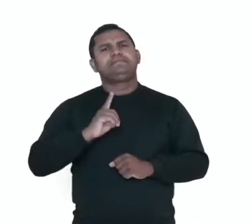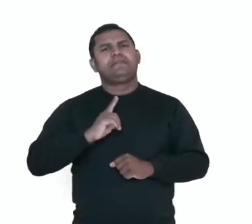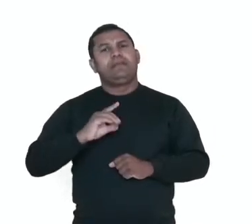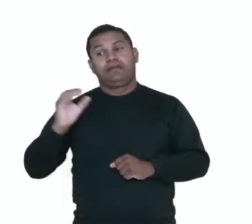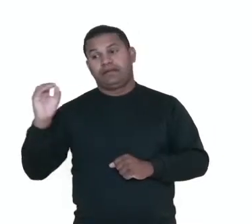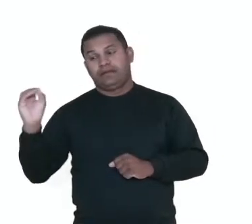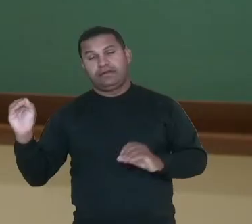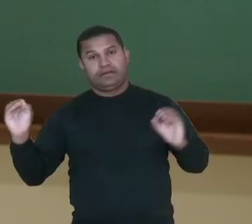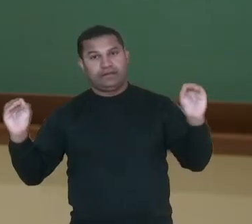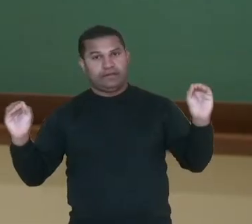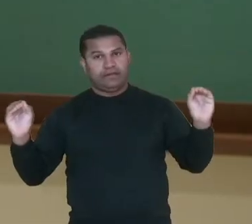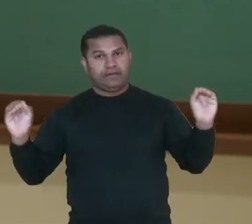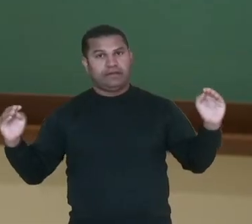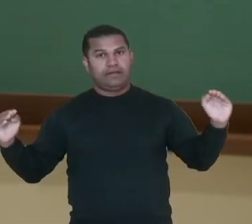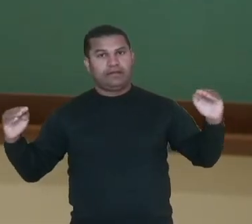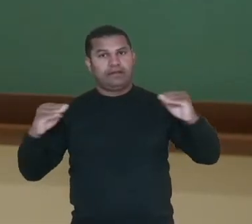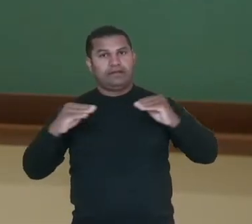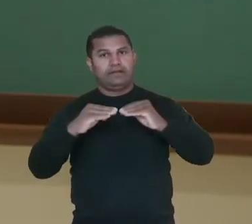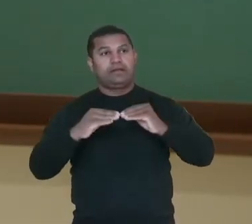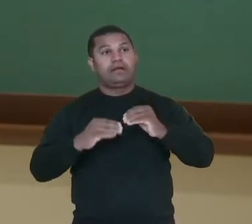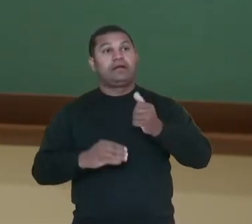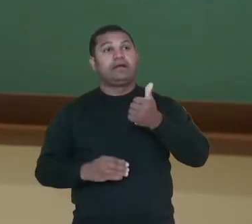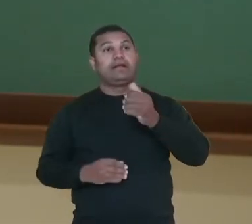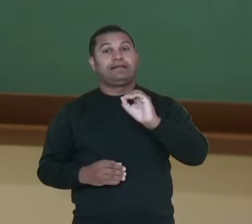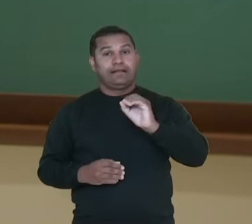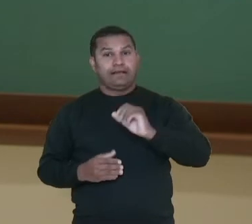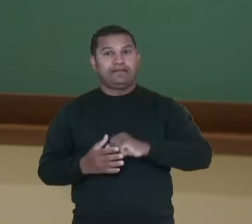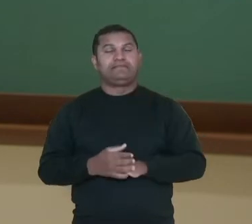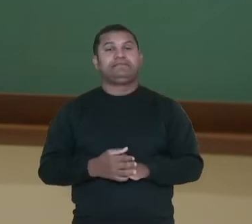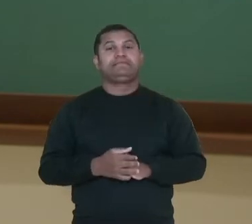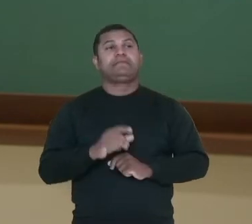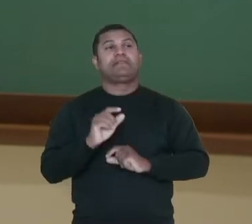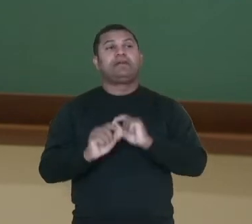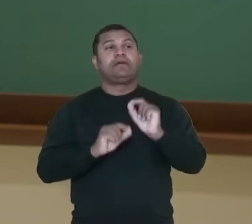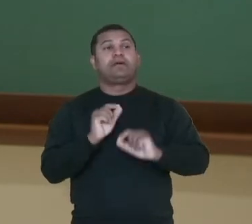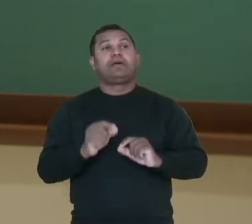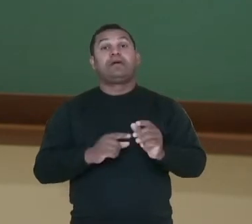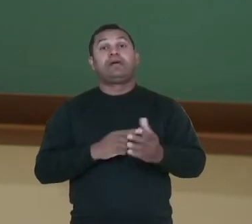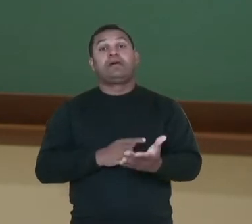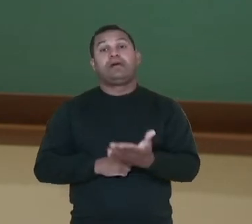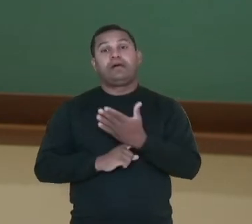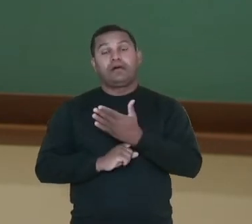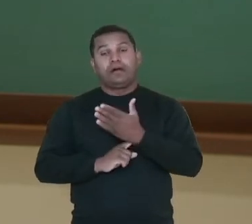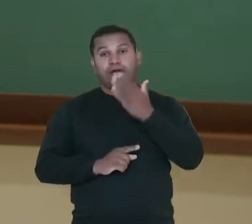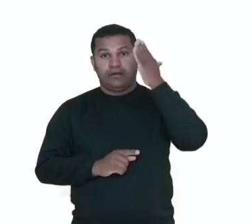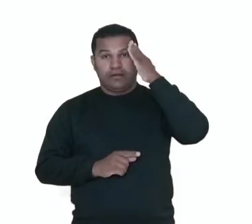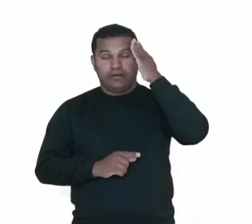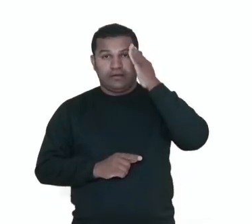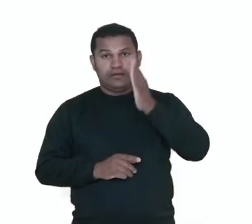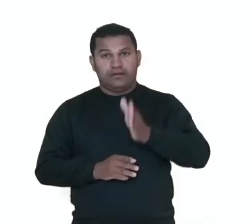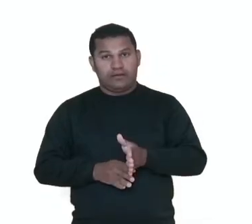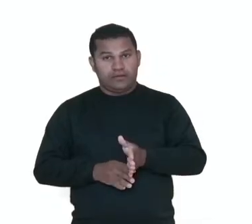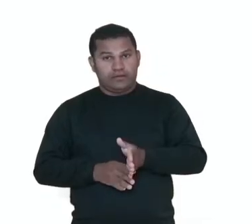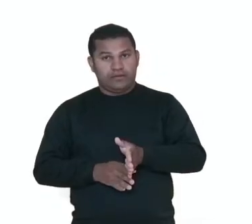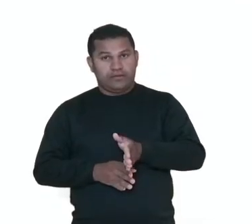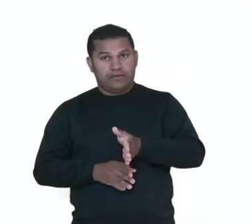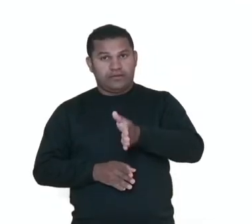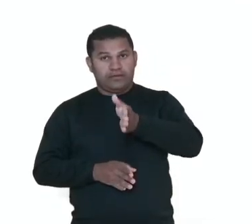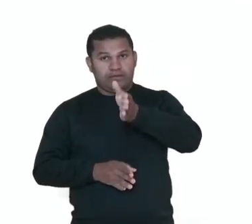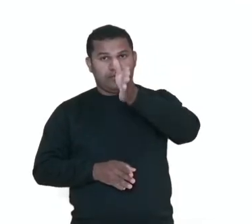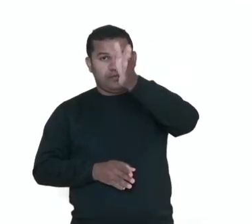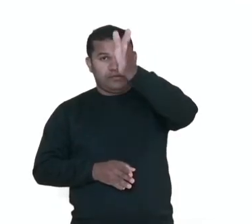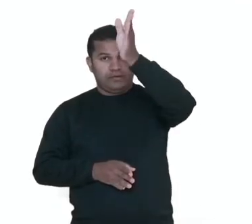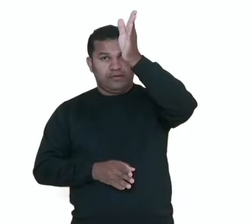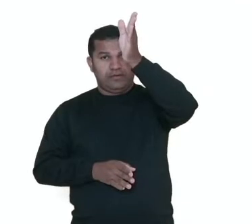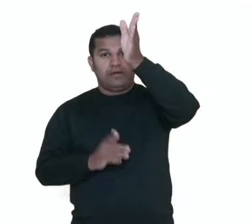lados, ok? Então, agora nós vamos ver um eixo vertical aqui. Então, mostra o seguinte. Por exemplo, a primeira barrinha deitada que